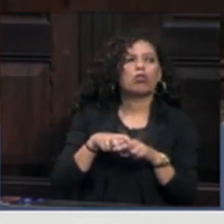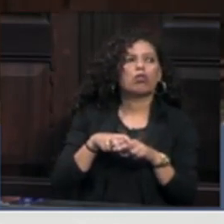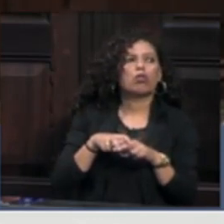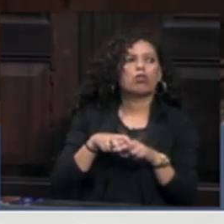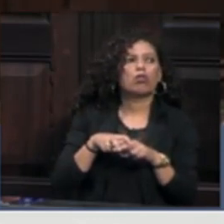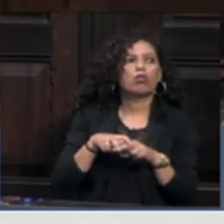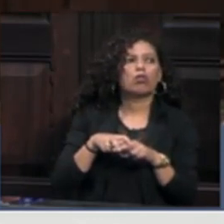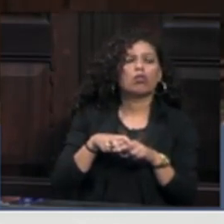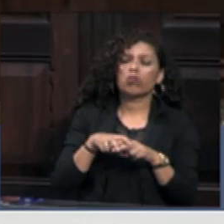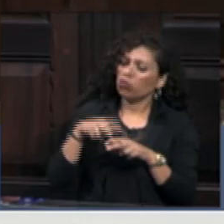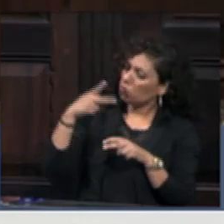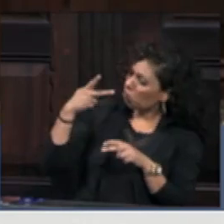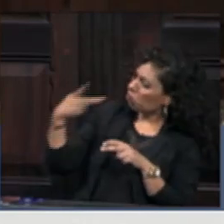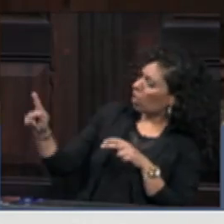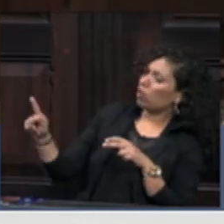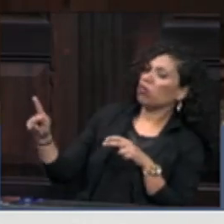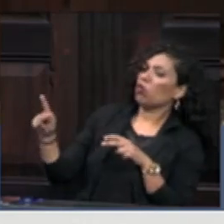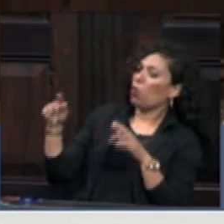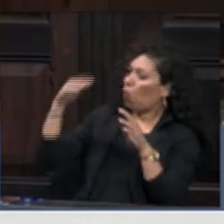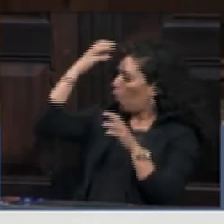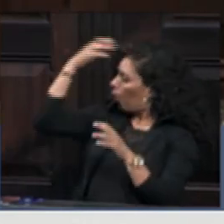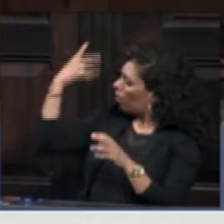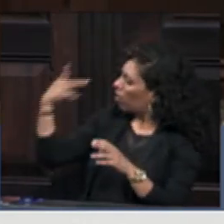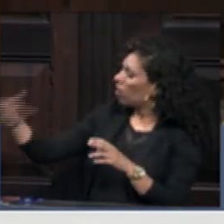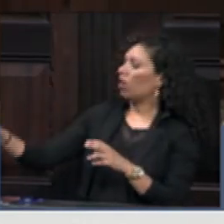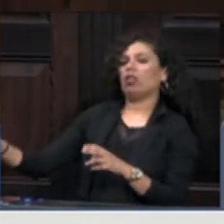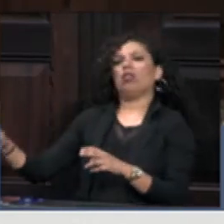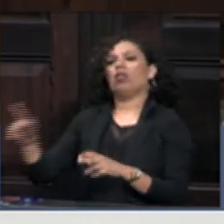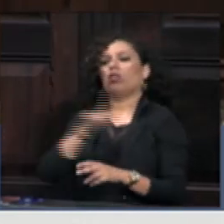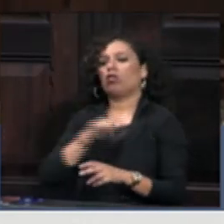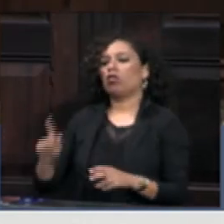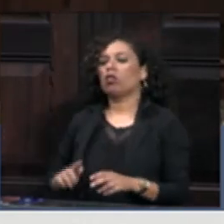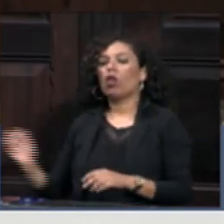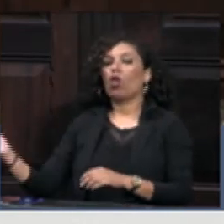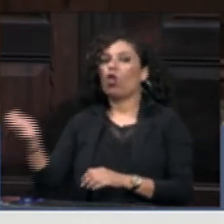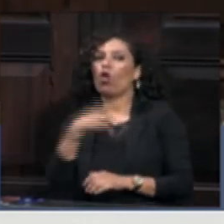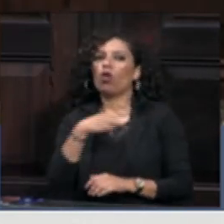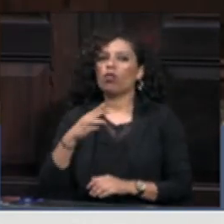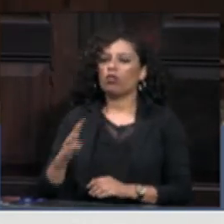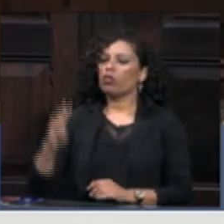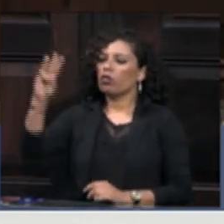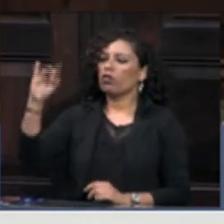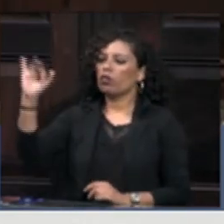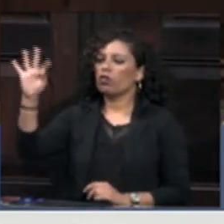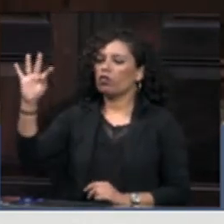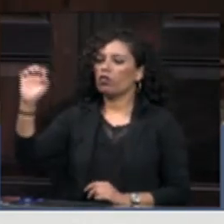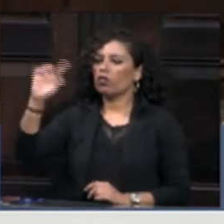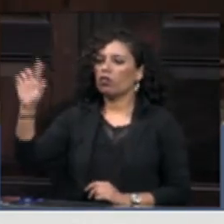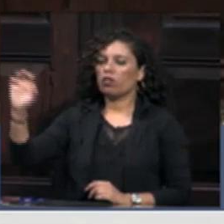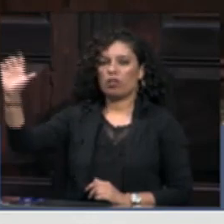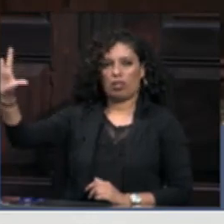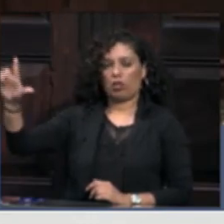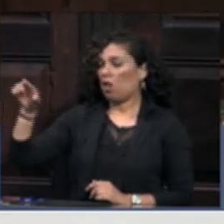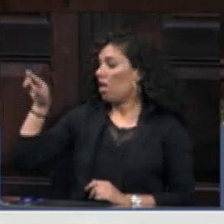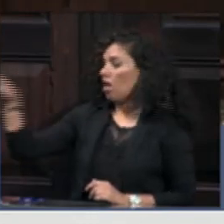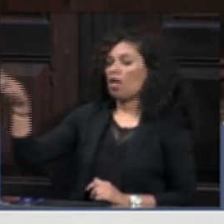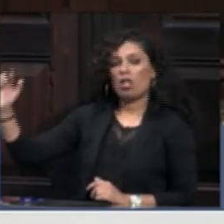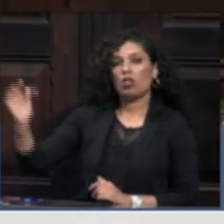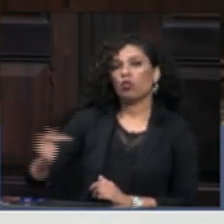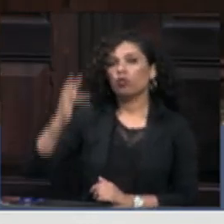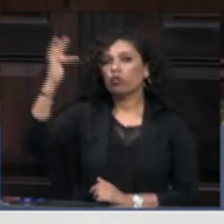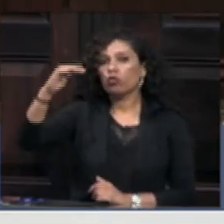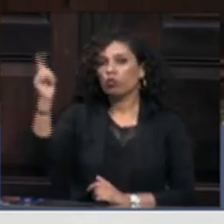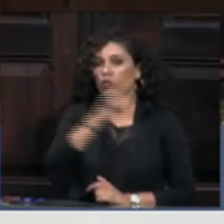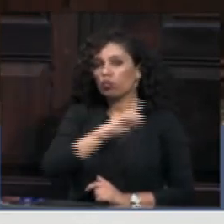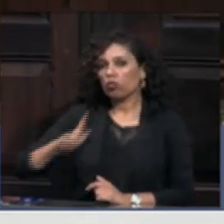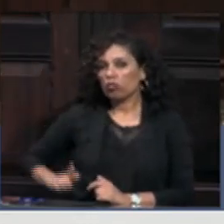pelo governador eleito, Wilson Witzel. É o futuro governador